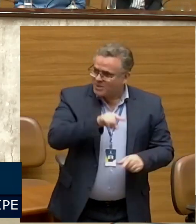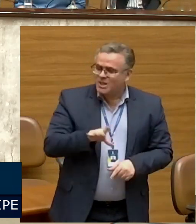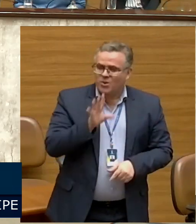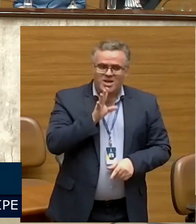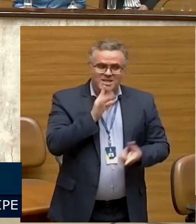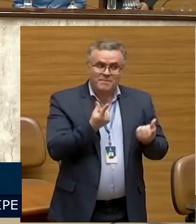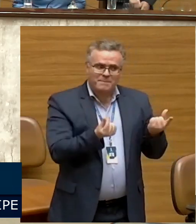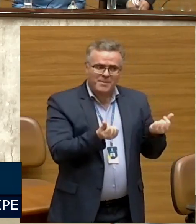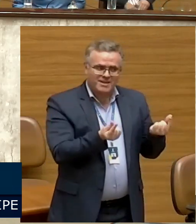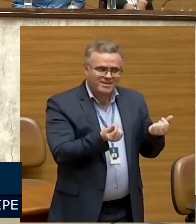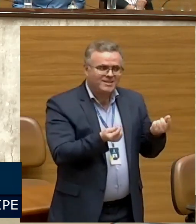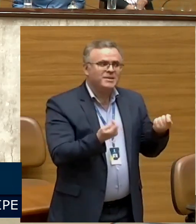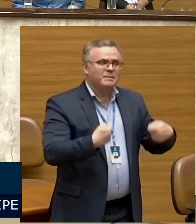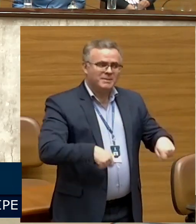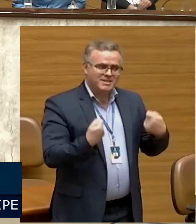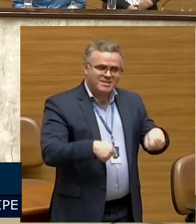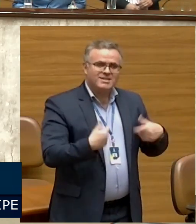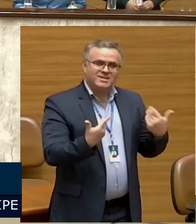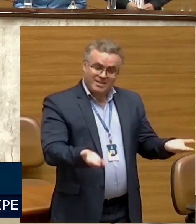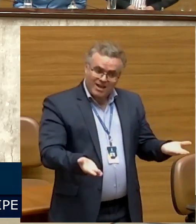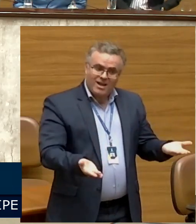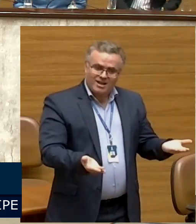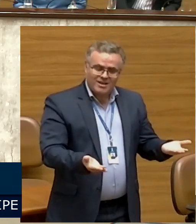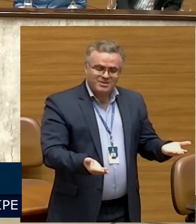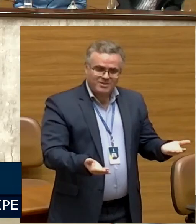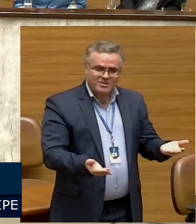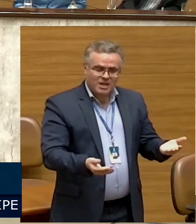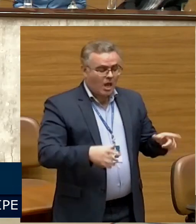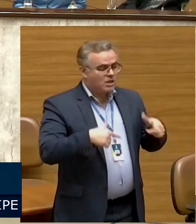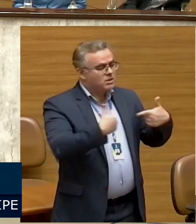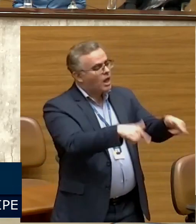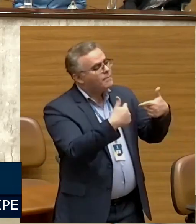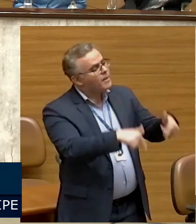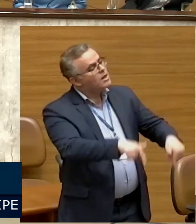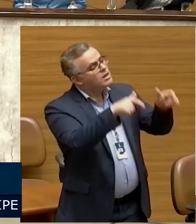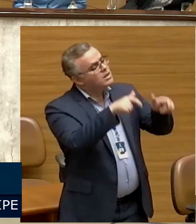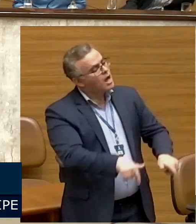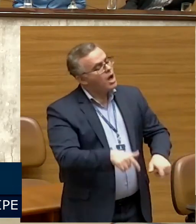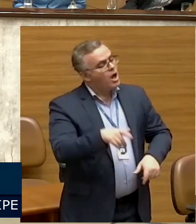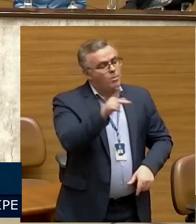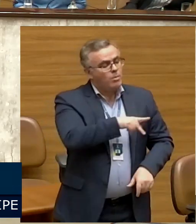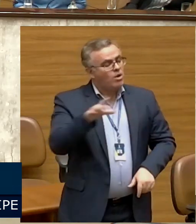ter pessoas, né, trabalhando como, né,